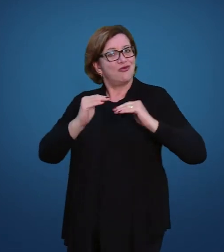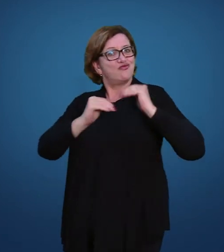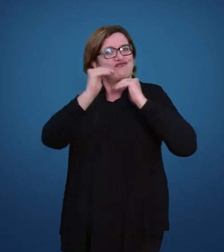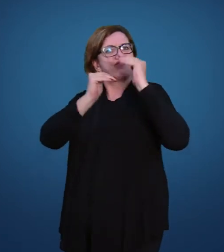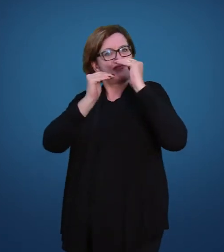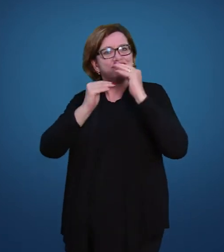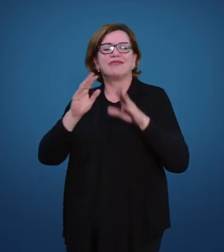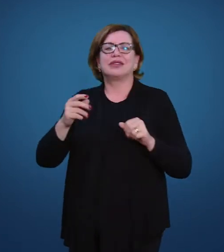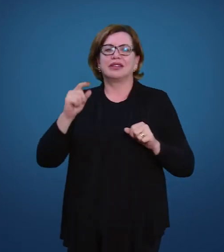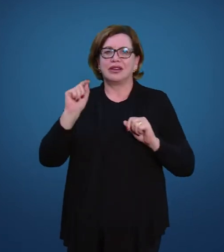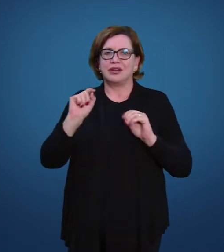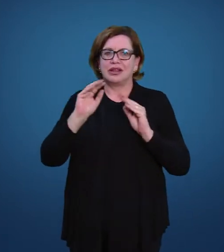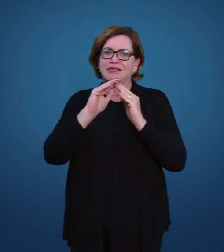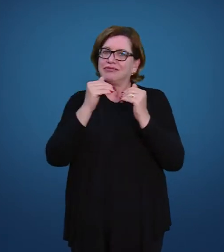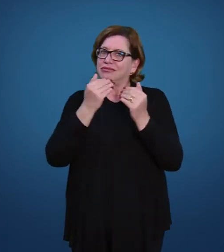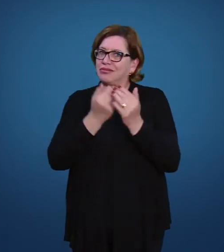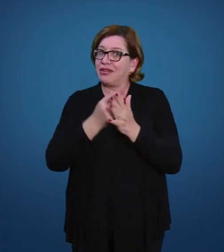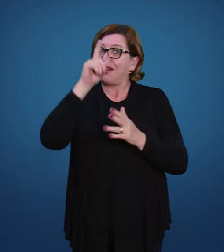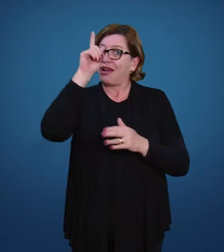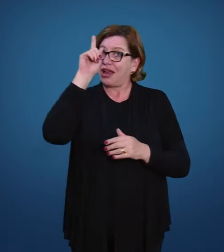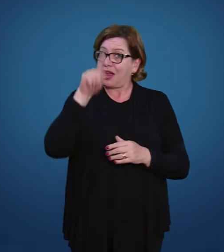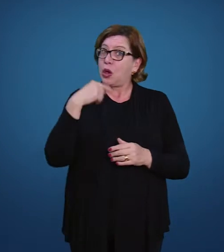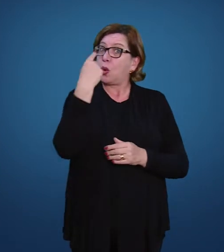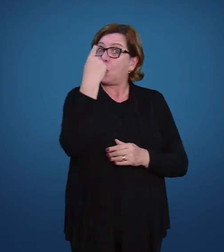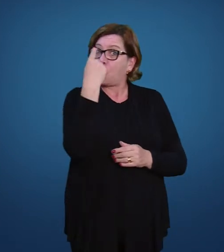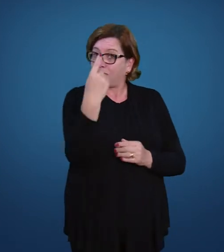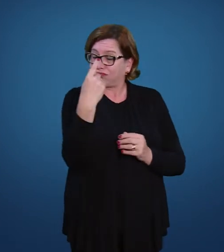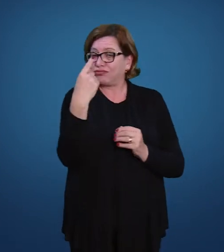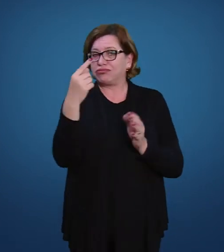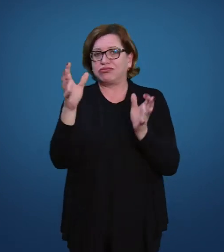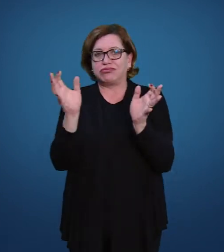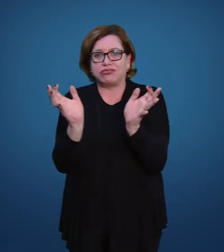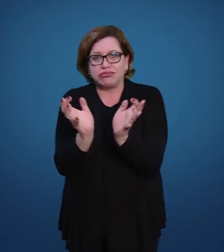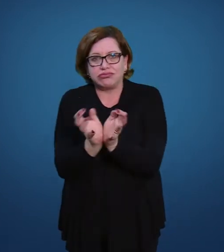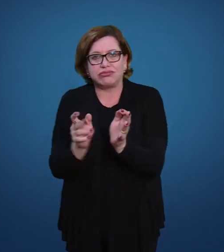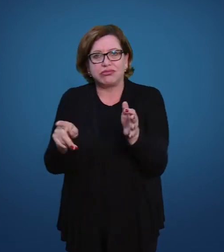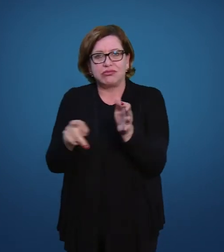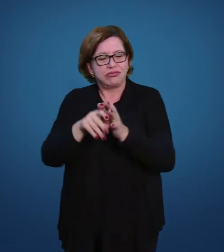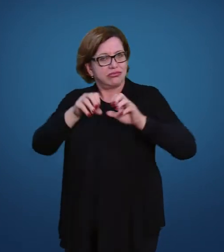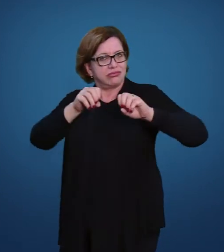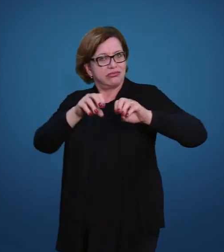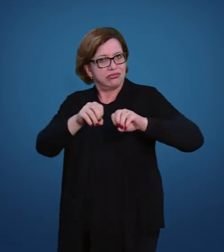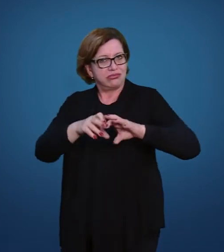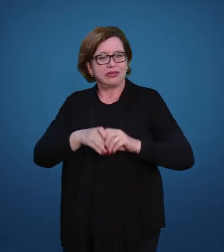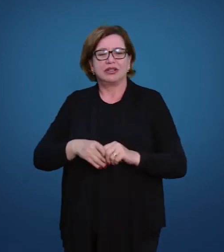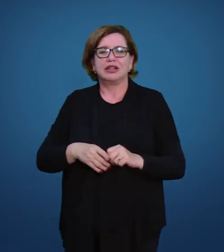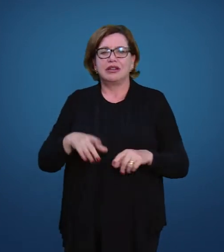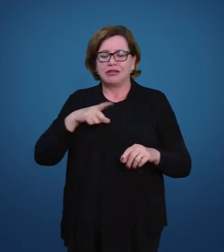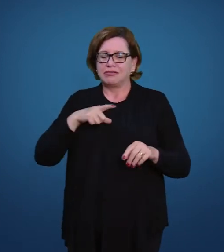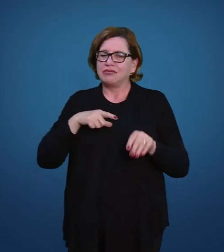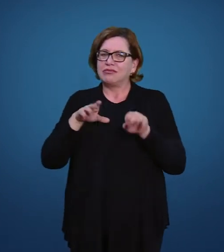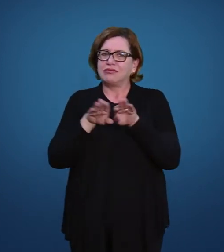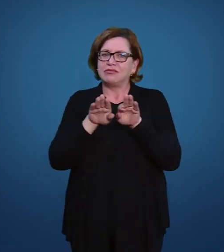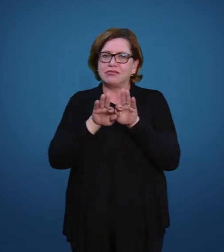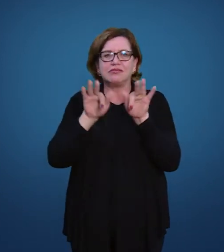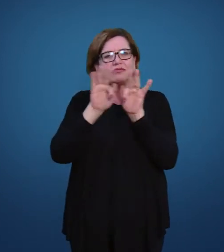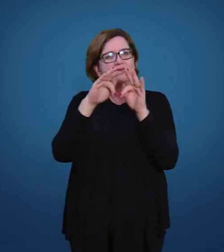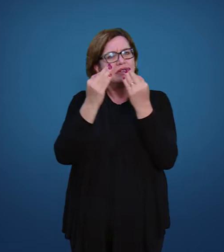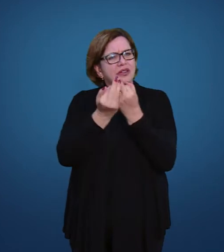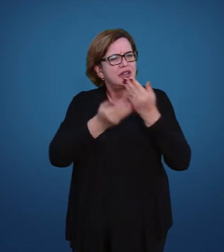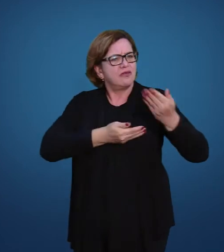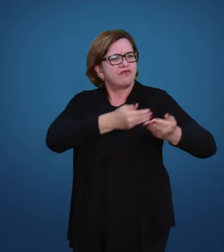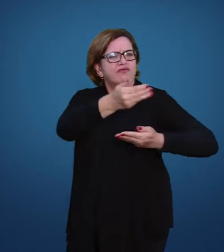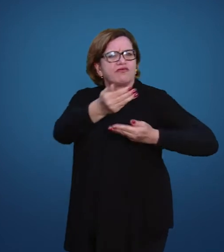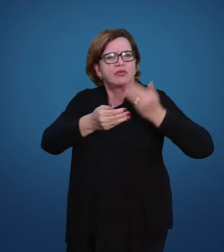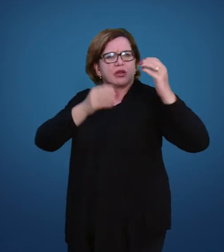isso. A escola é uma das instituições que promove a educação, mas nós temos a família, as próprias relações sociais, os meios